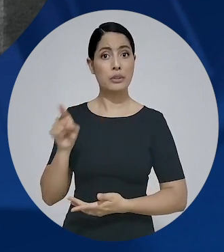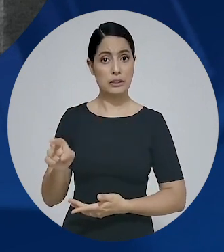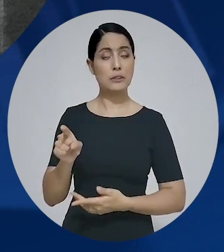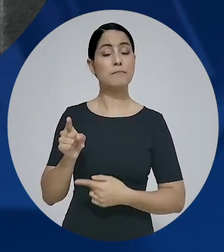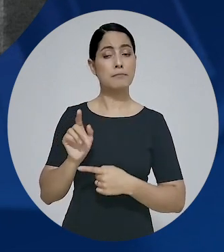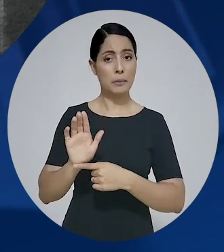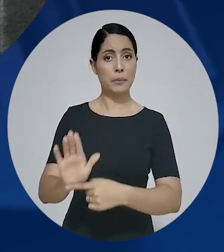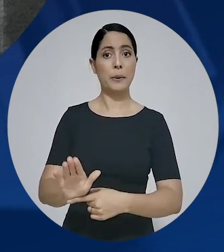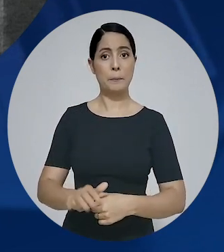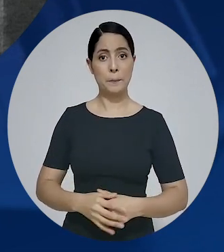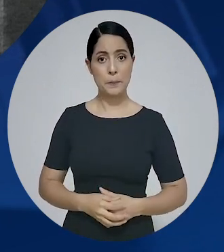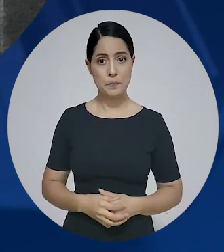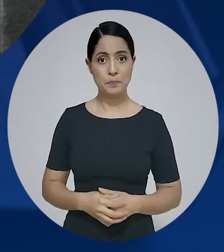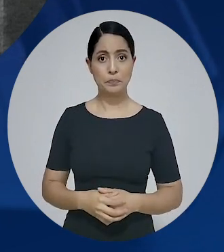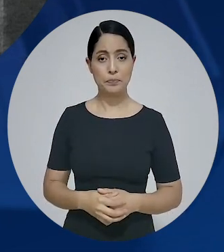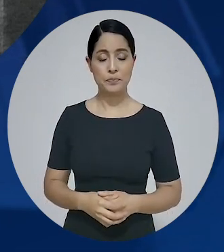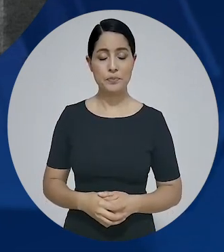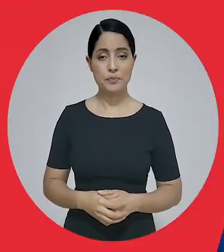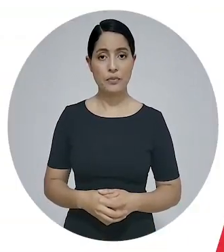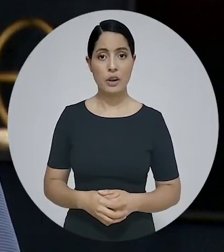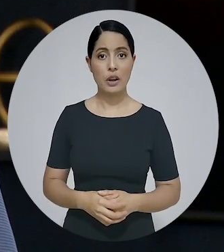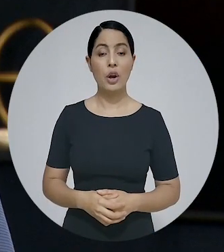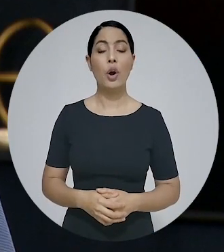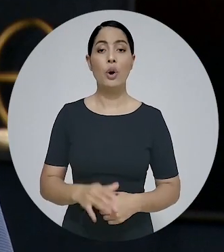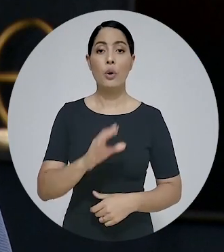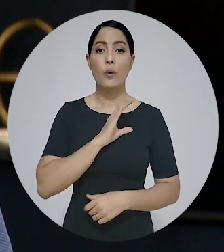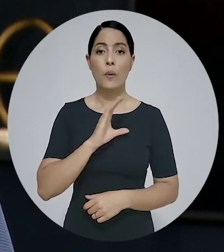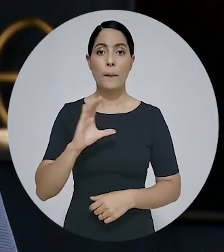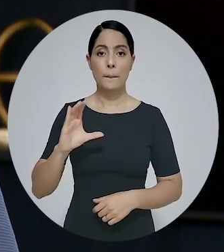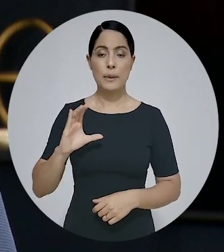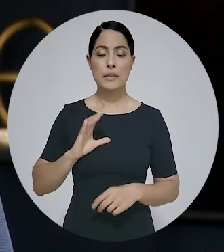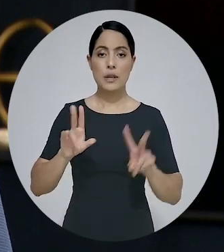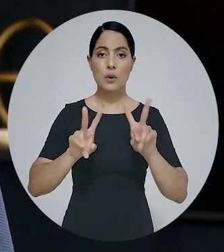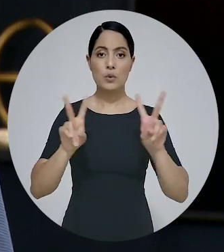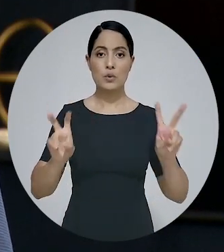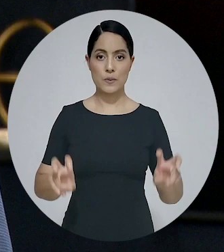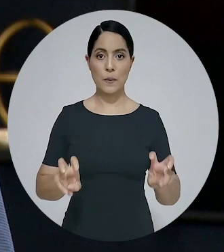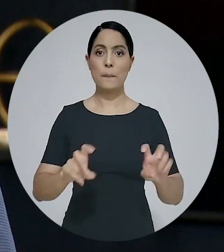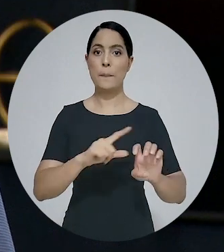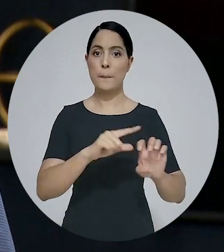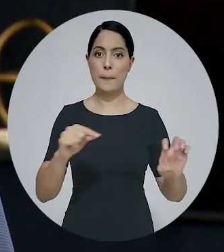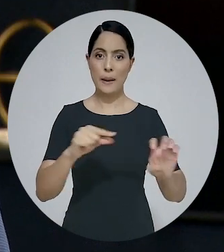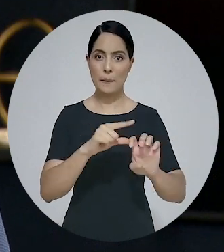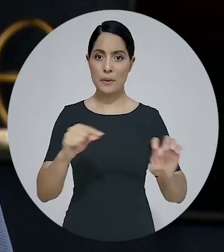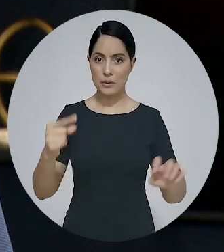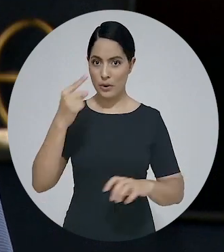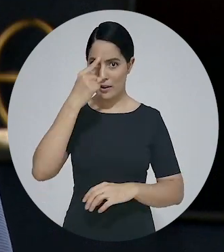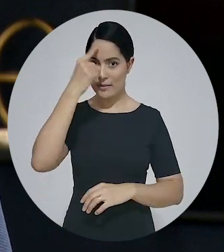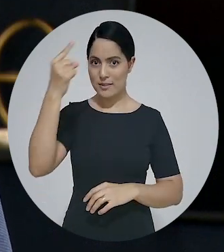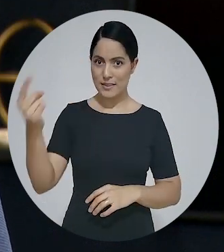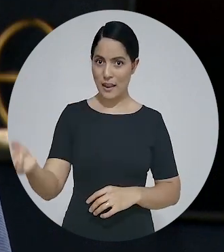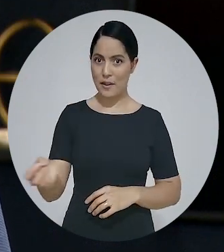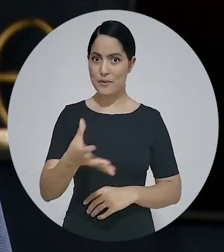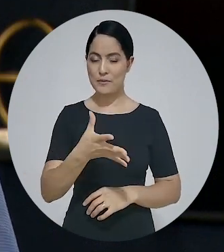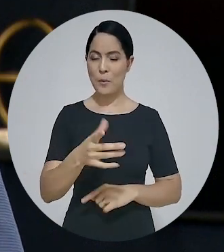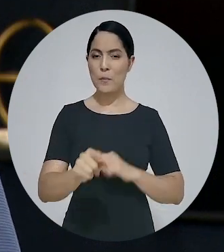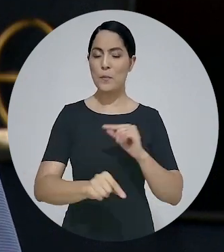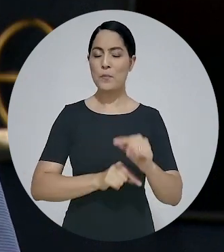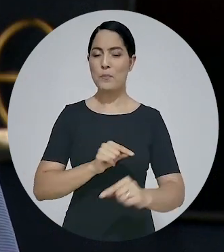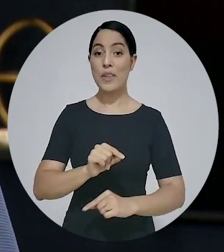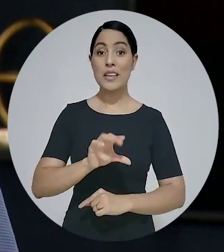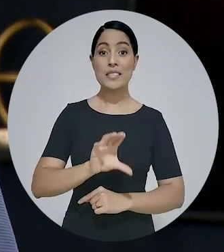sobre esta grave situação. A Comissão Especial de Gestão, Empreendedorismo e